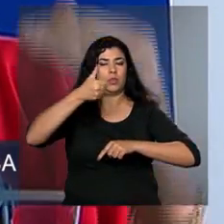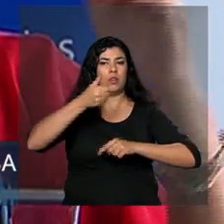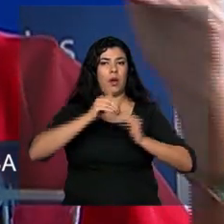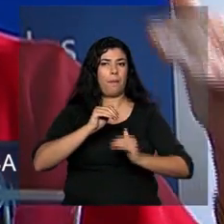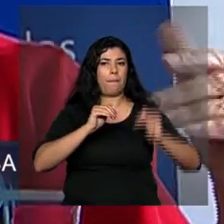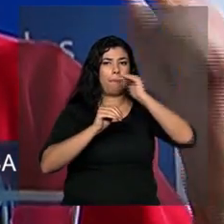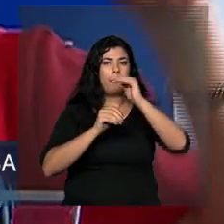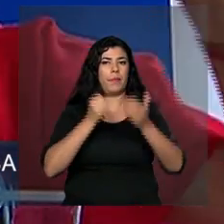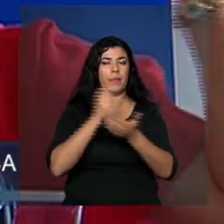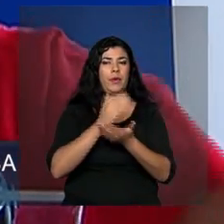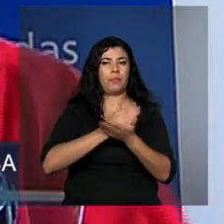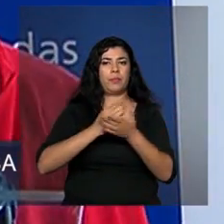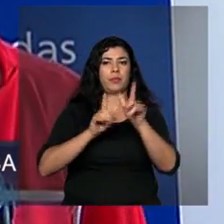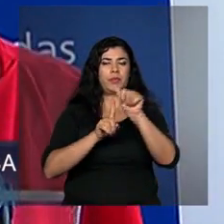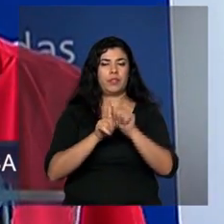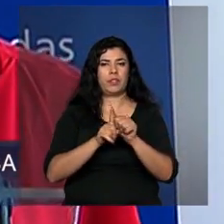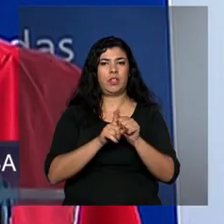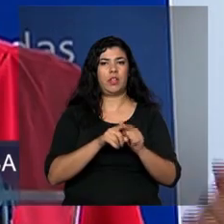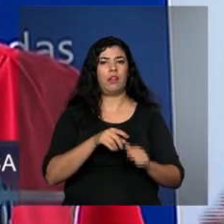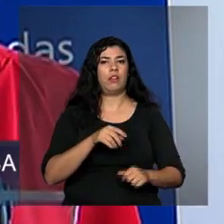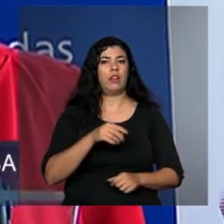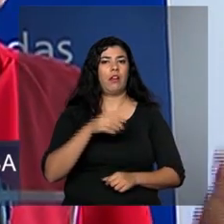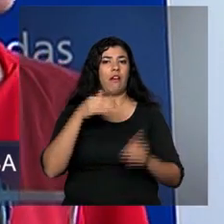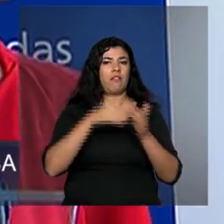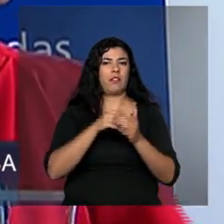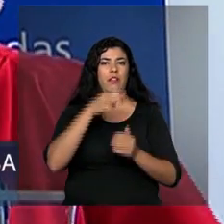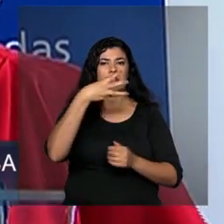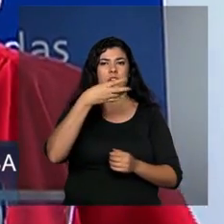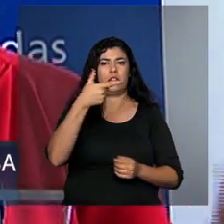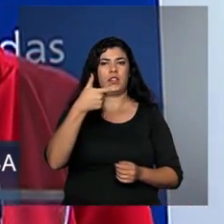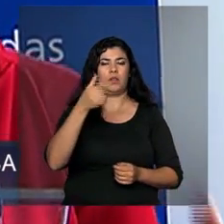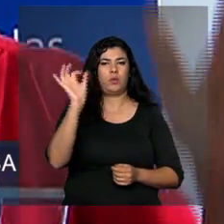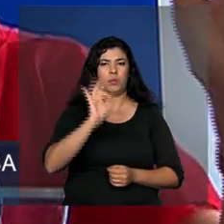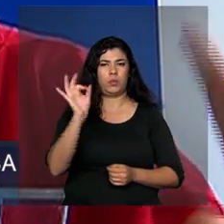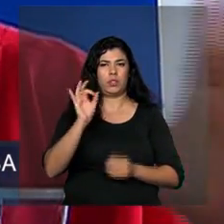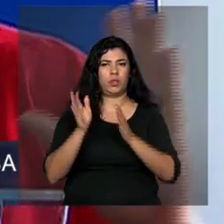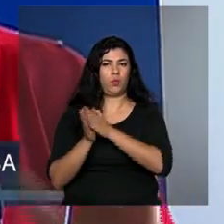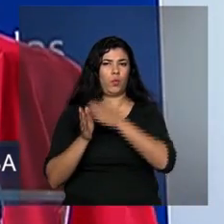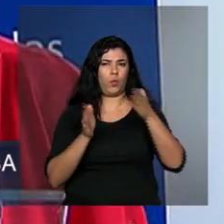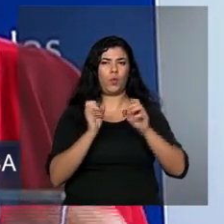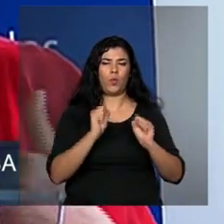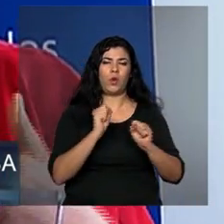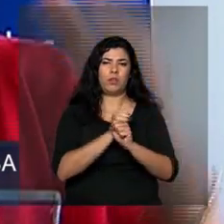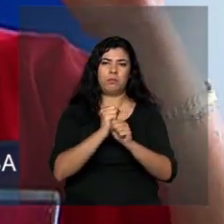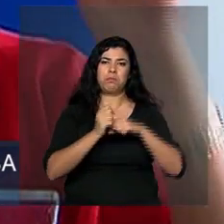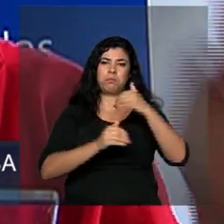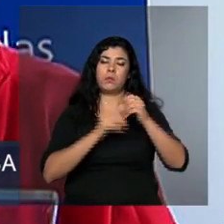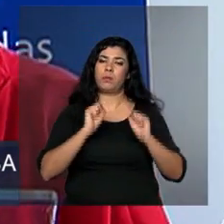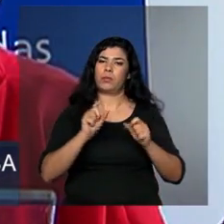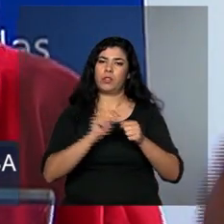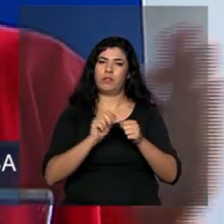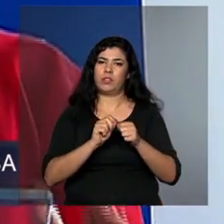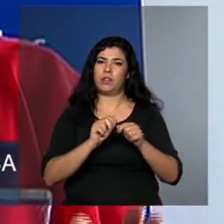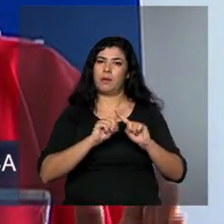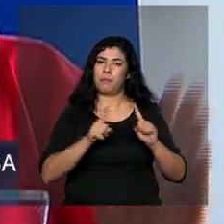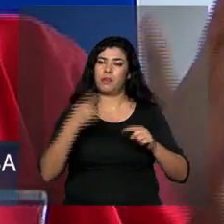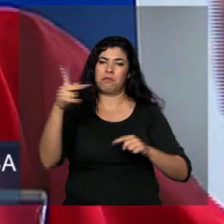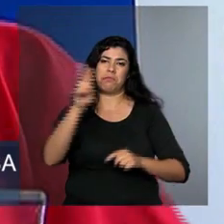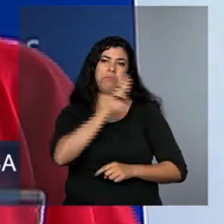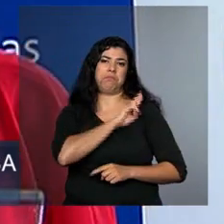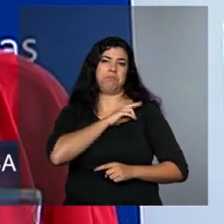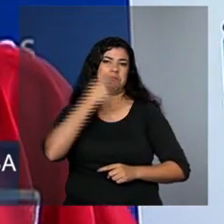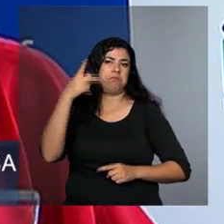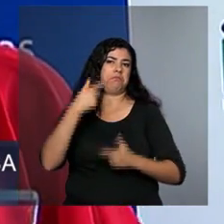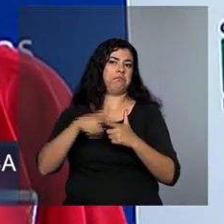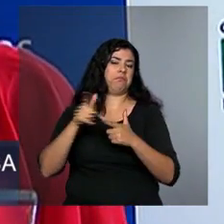Se quiserem reajustar em 32%, como foi o caso de um ano para o outro, podem fazê-lo. Agora, arquem com